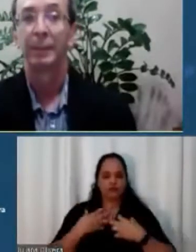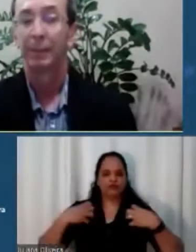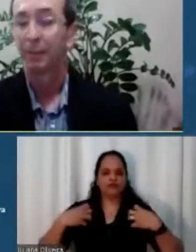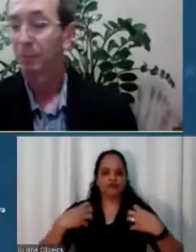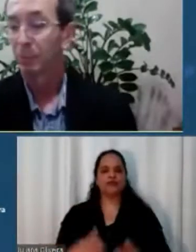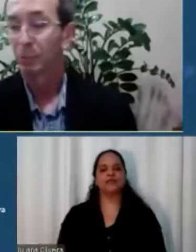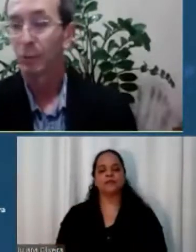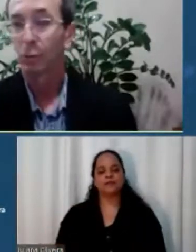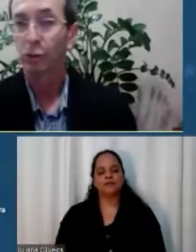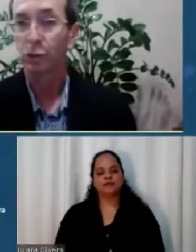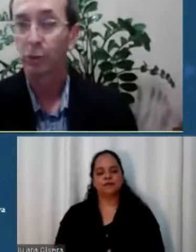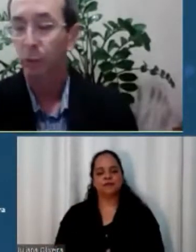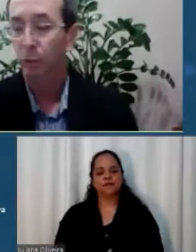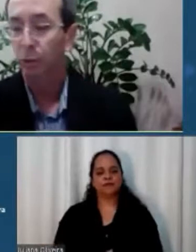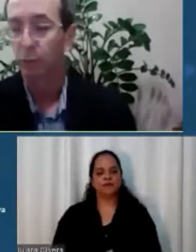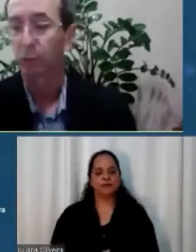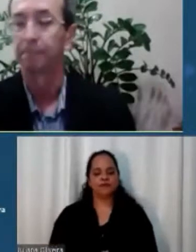Está com o senhor, Dr. Romilton.